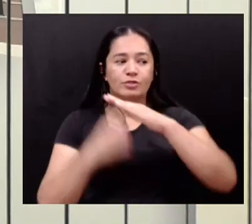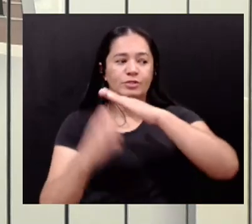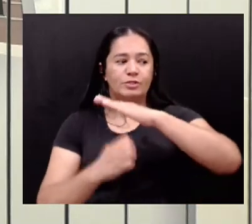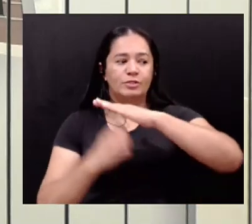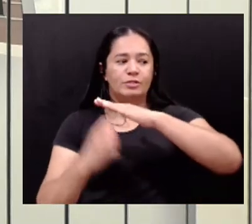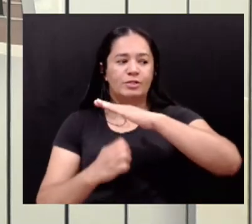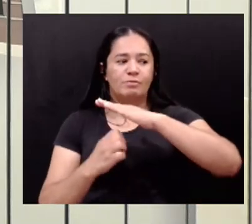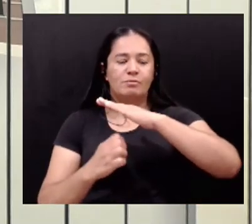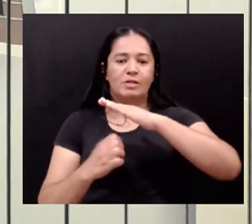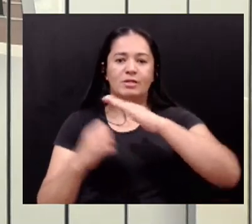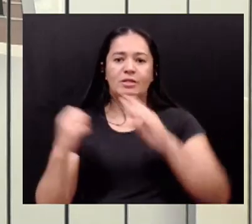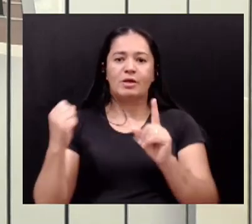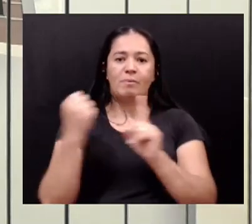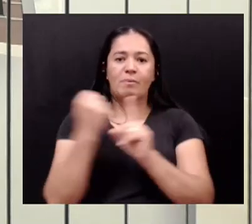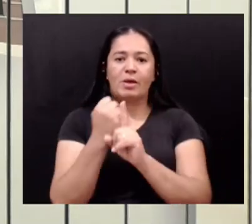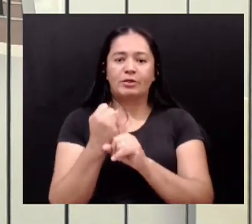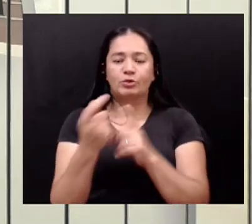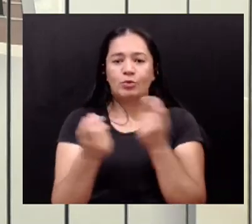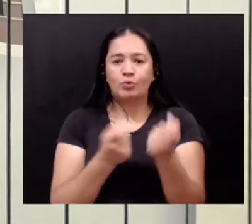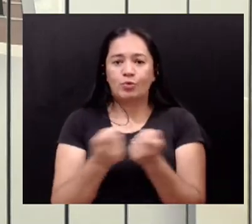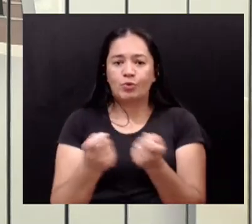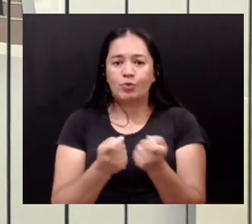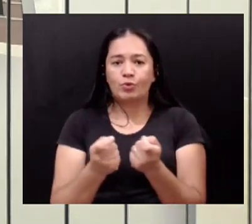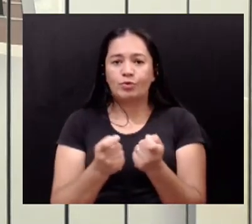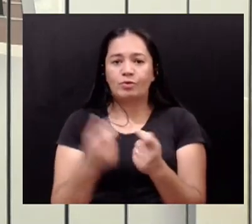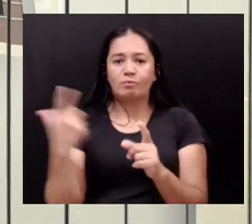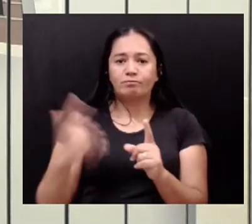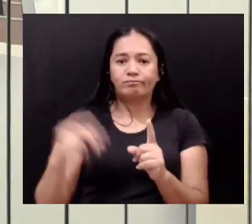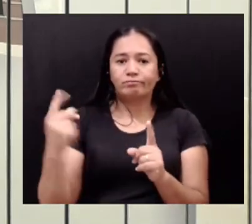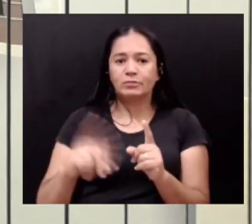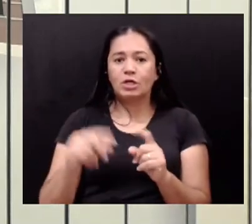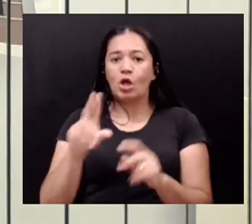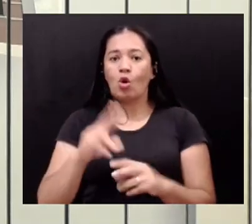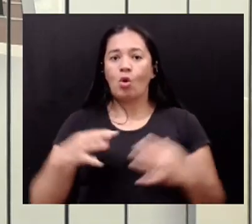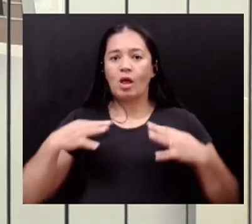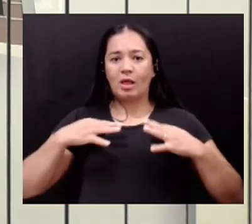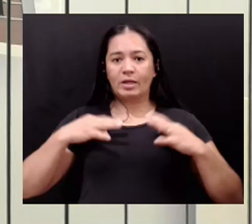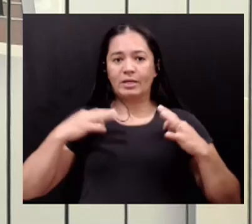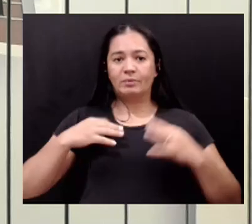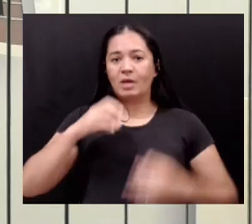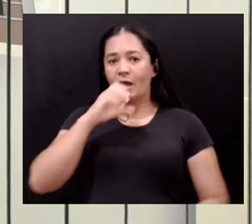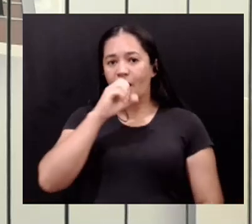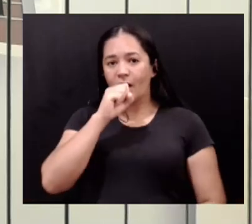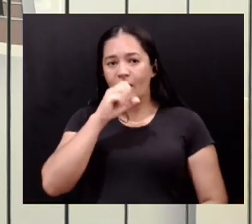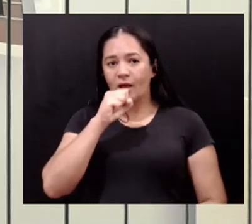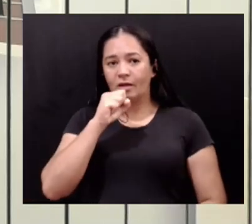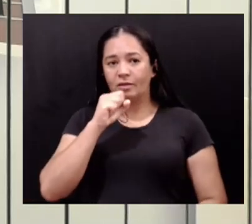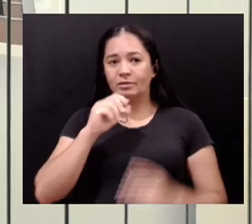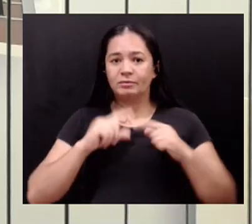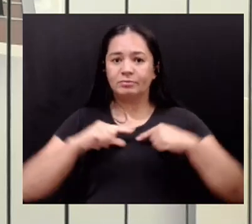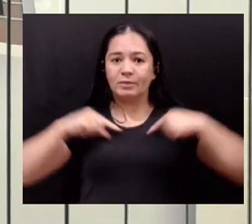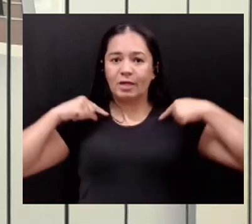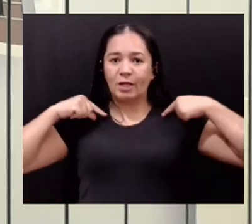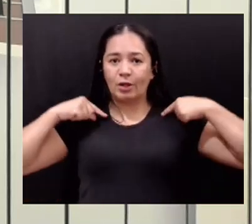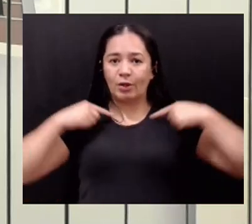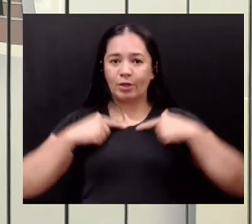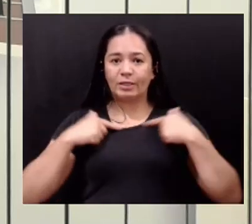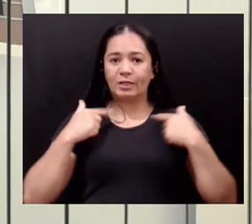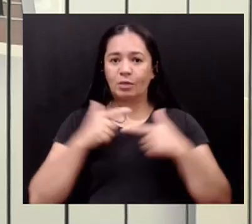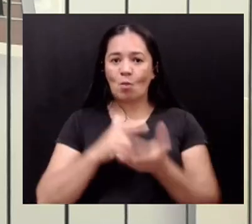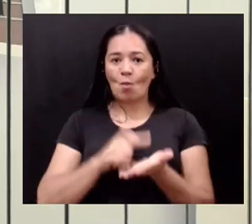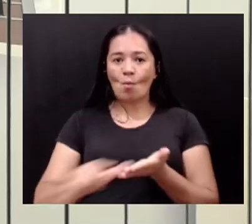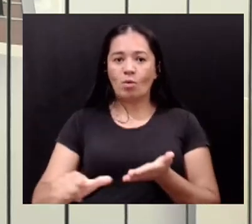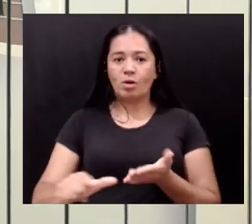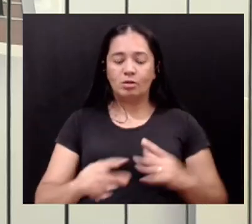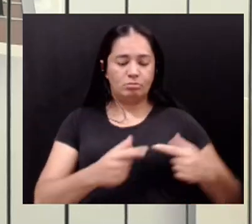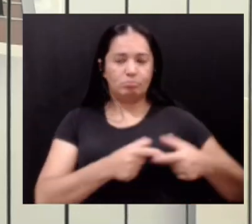de Pragas. Eles utilizam uma camiseta laranja com a gola careca, logo da empresa